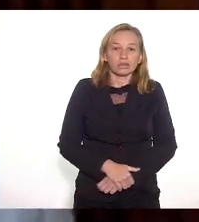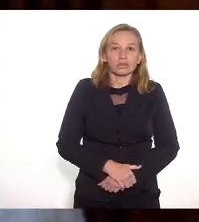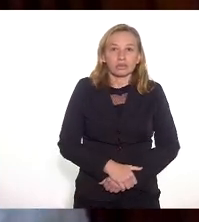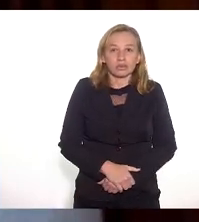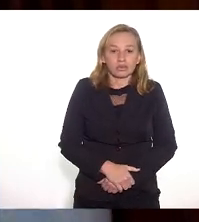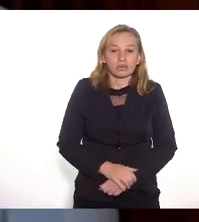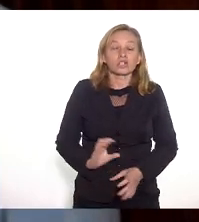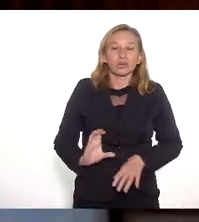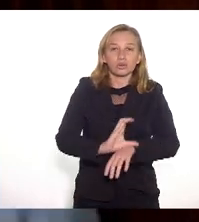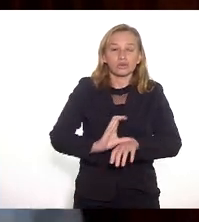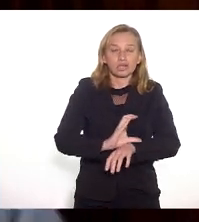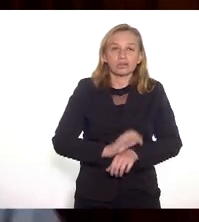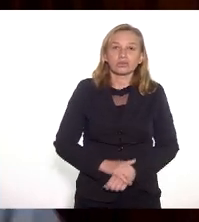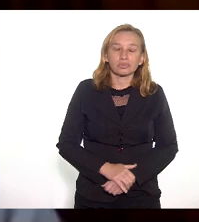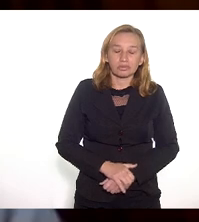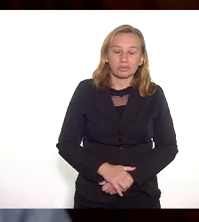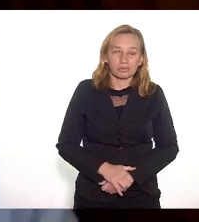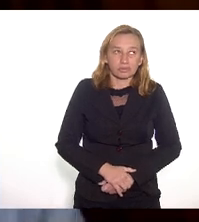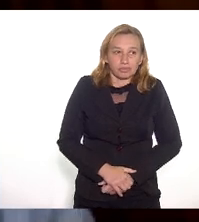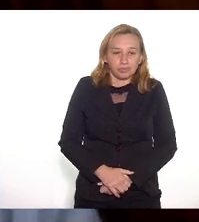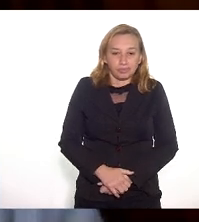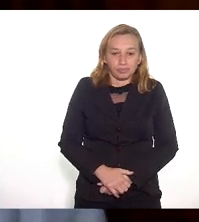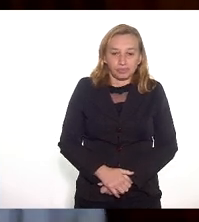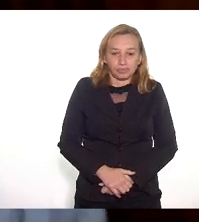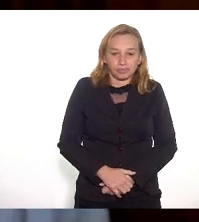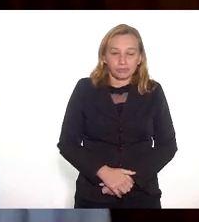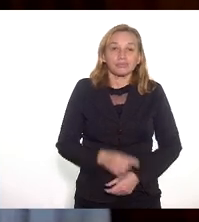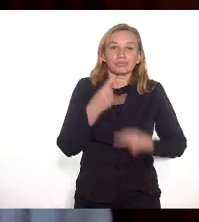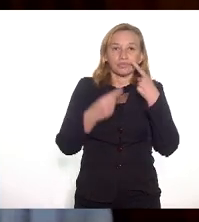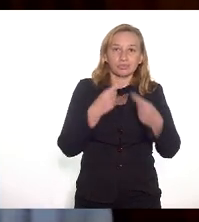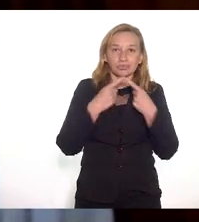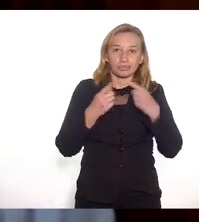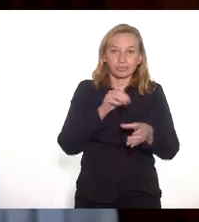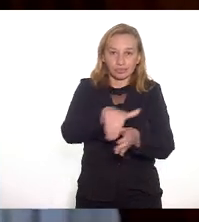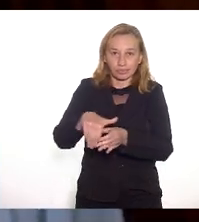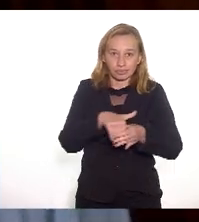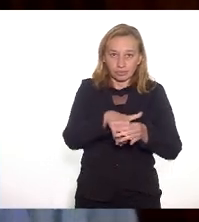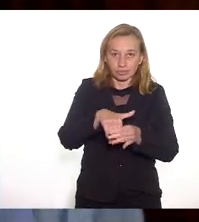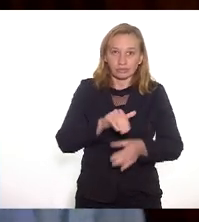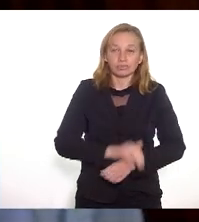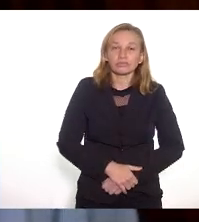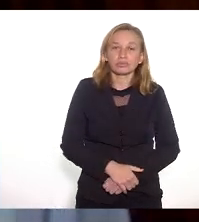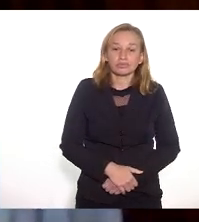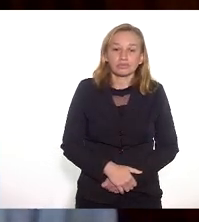Parecer pela constitucionalidade. Em discussão, em votação,